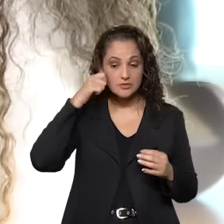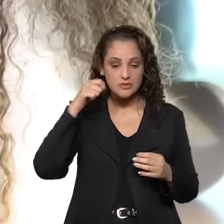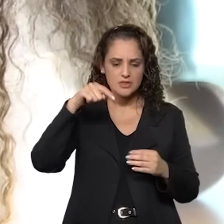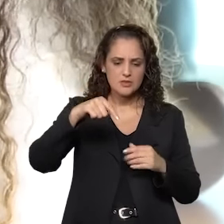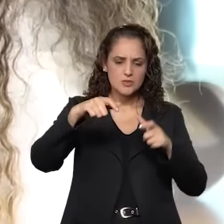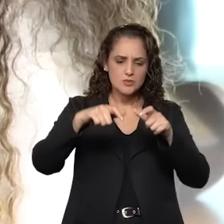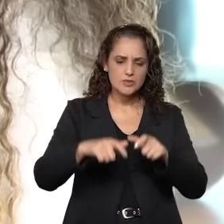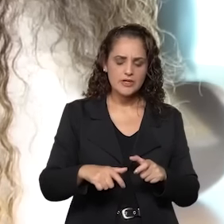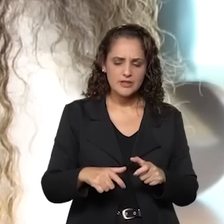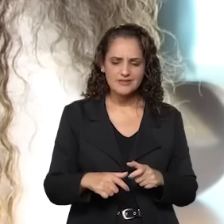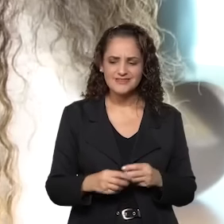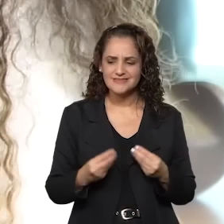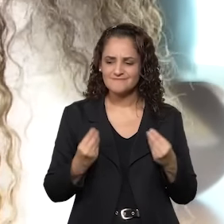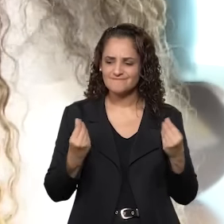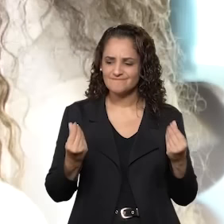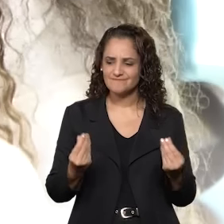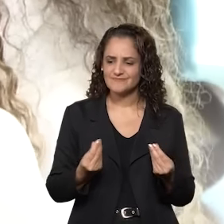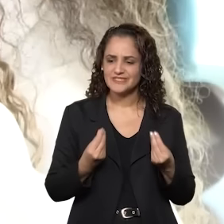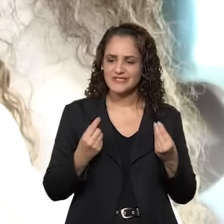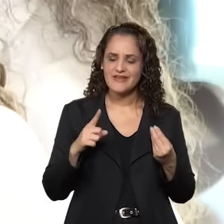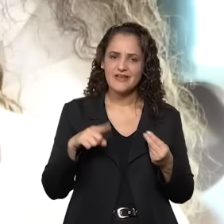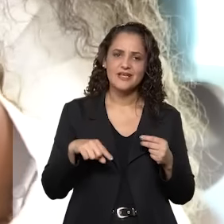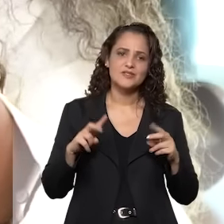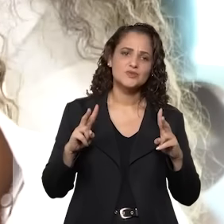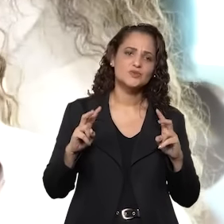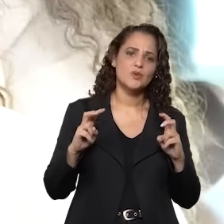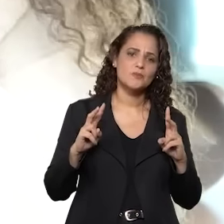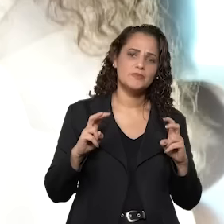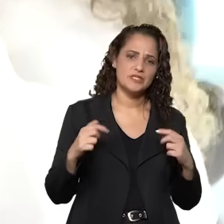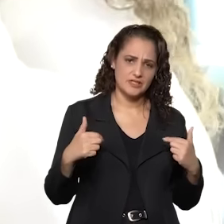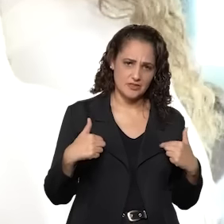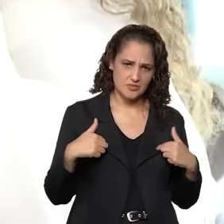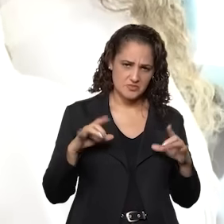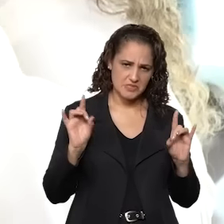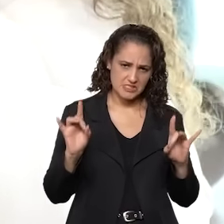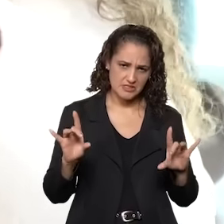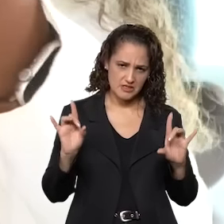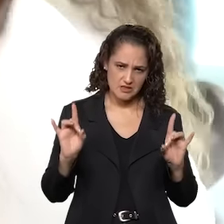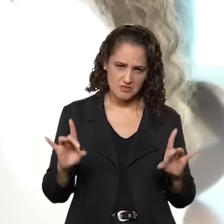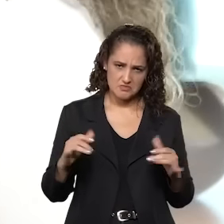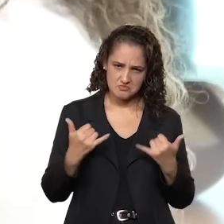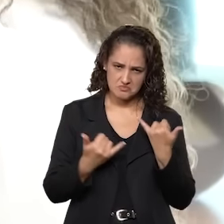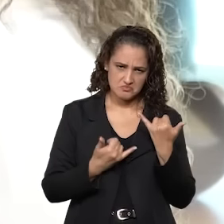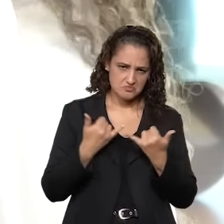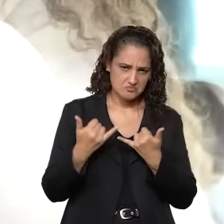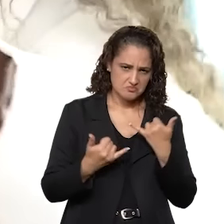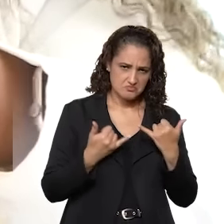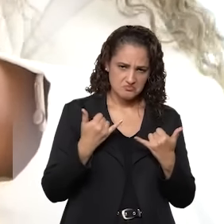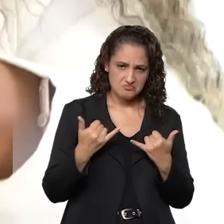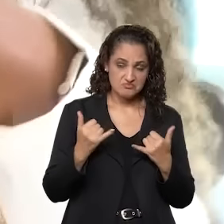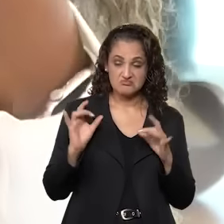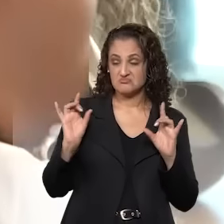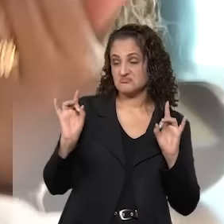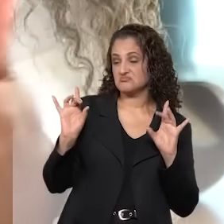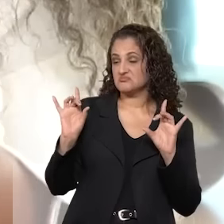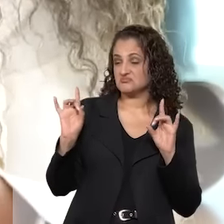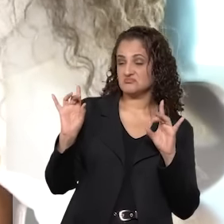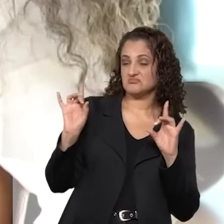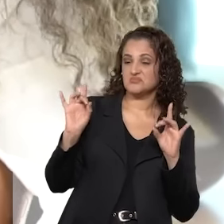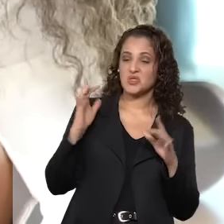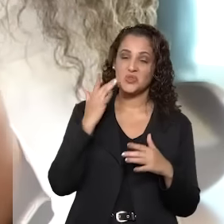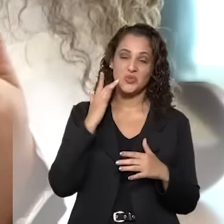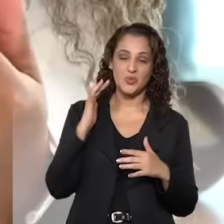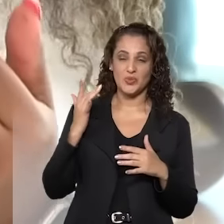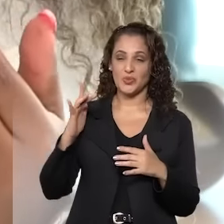não era sobre eu ser especial eu brinco né eu ser o alecrim dourado né eu ter me esforçado